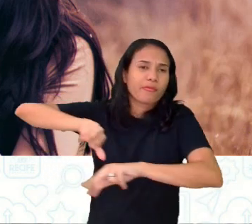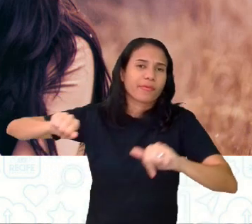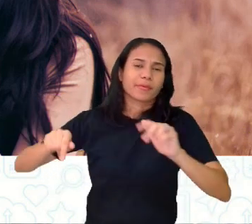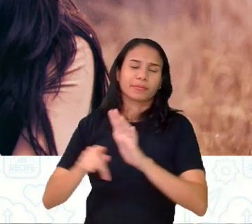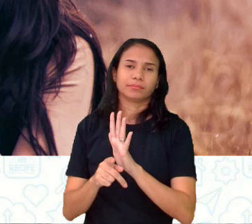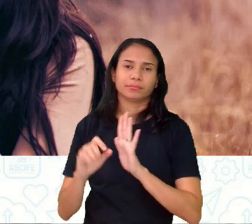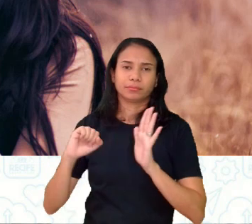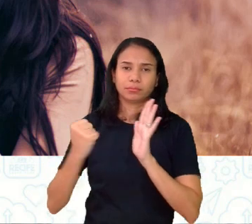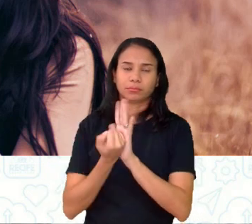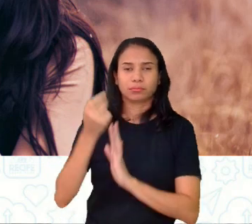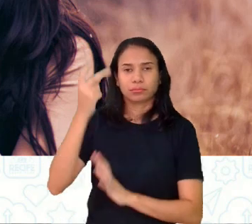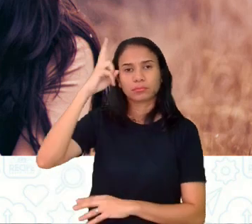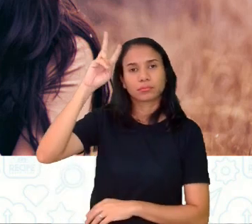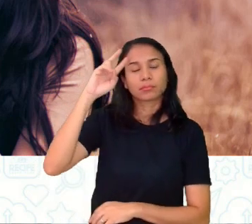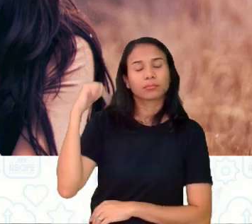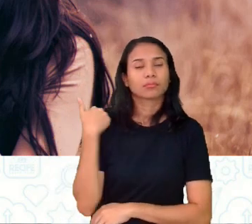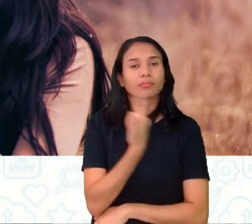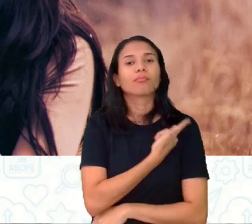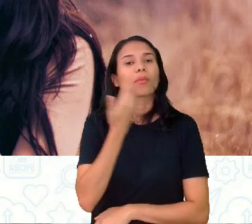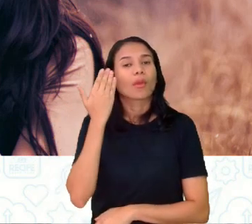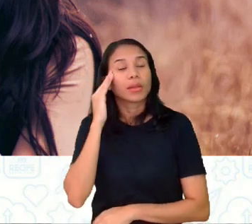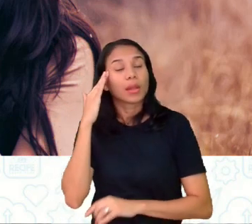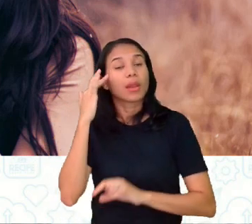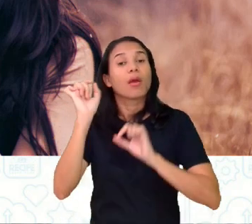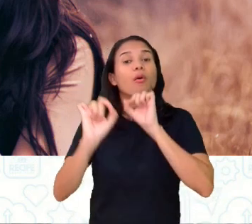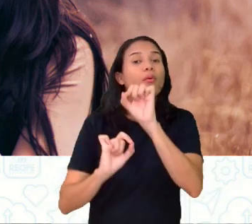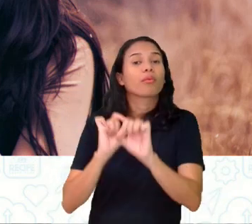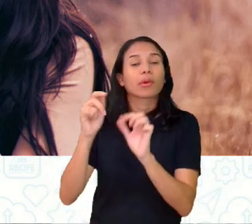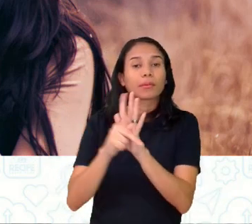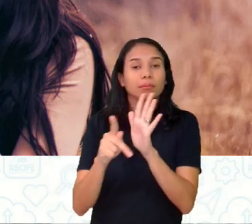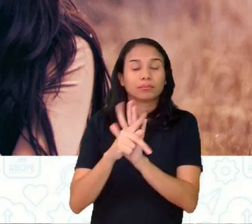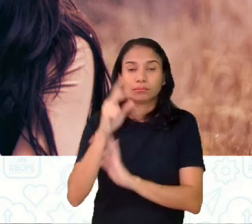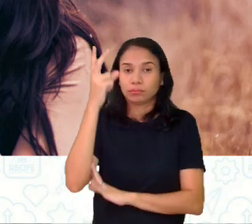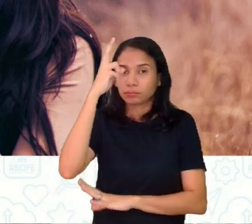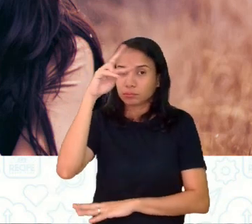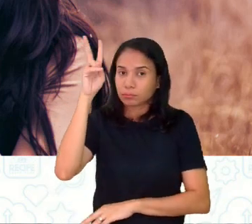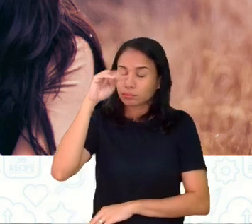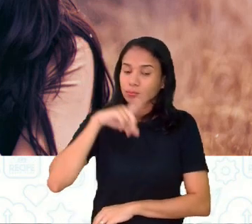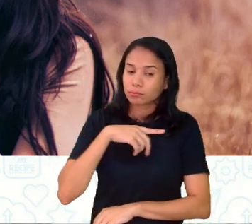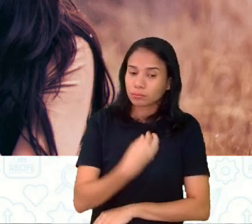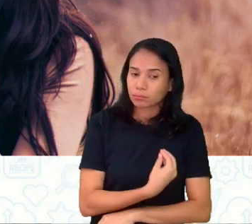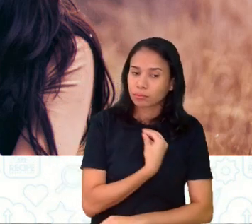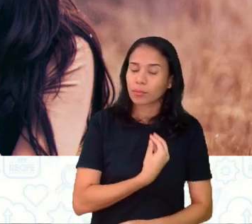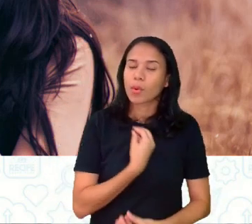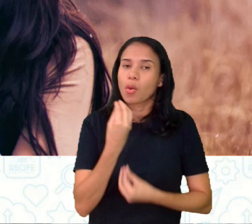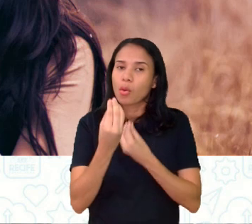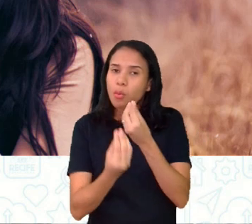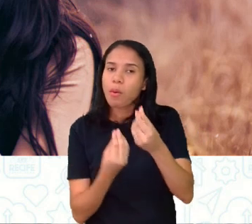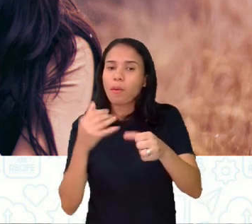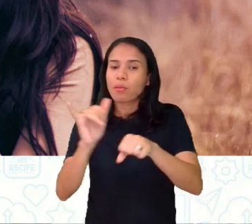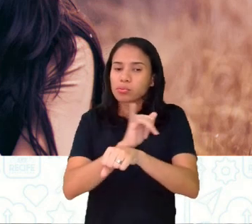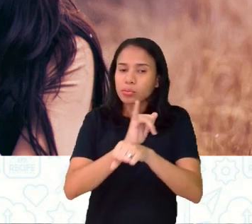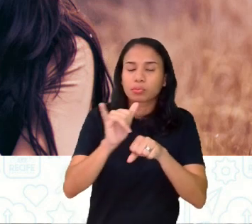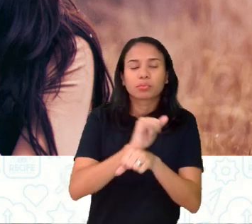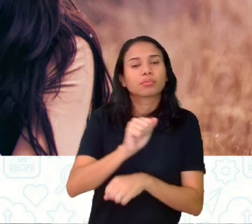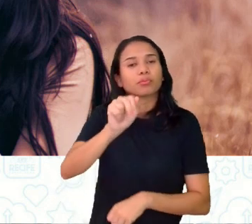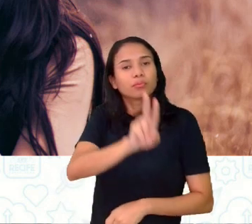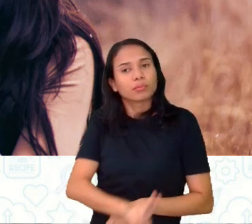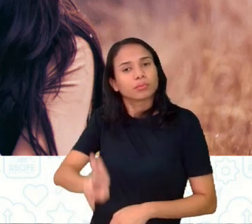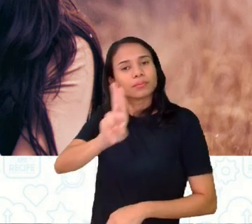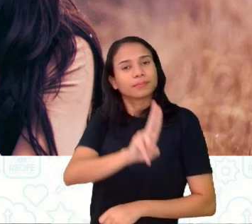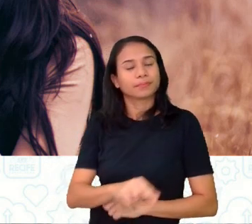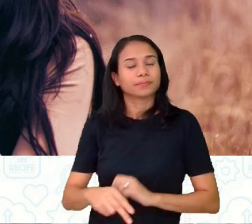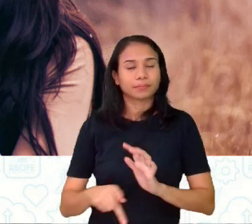fontes históricas, que a gente vai entender quais são essas fontes históricas, que instrumentos, ferramentas são essas que